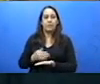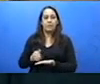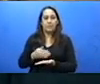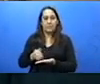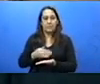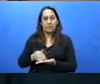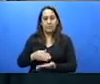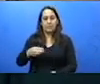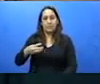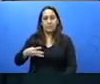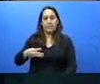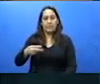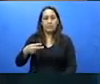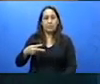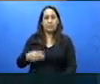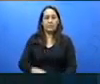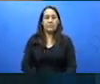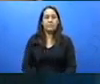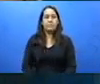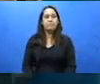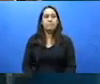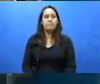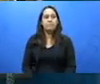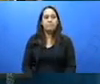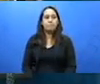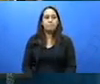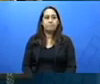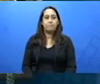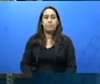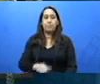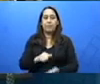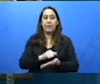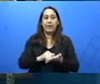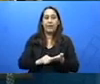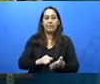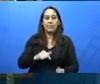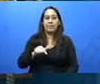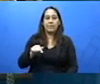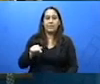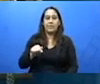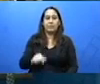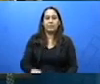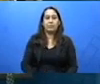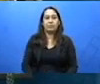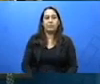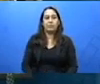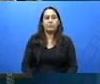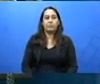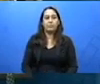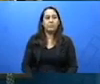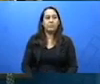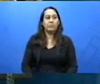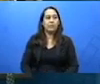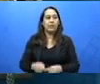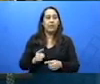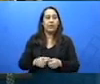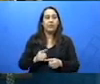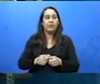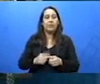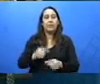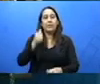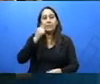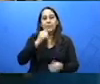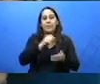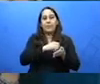Continua aí na página 32, atividade 7. Por que a